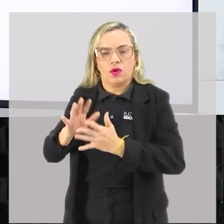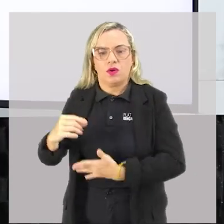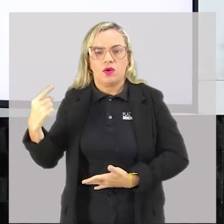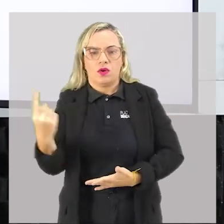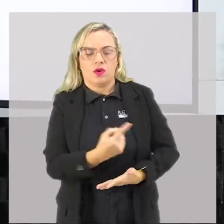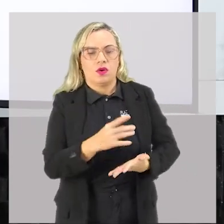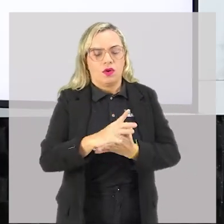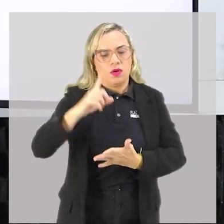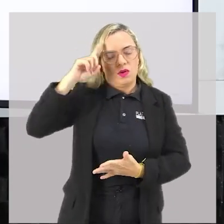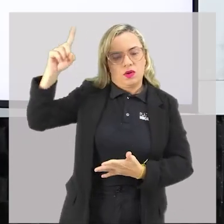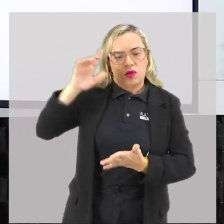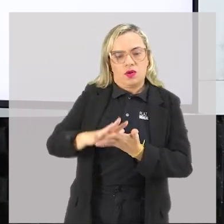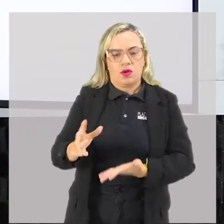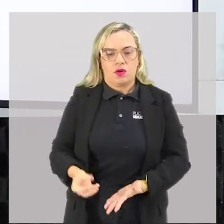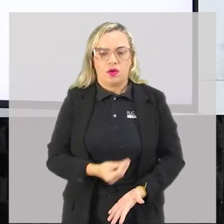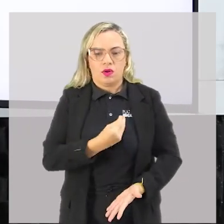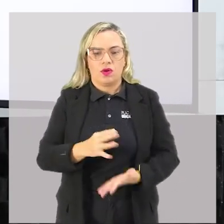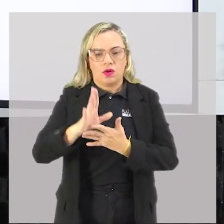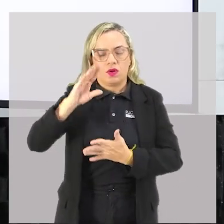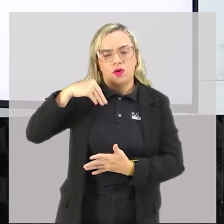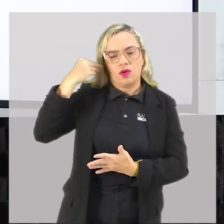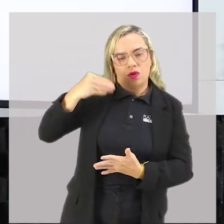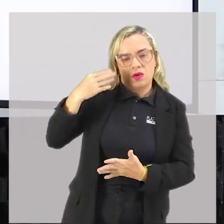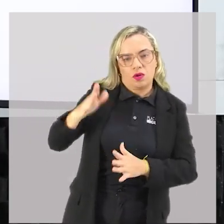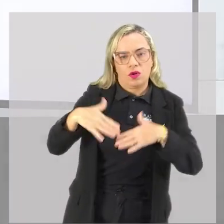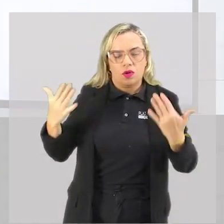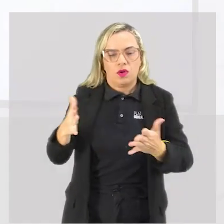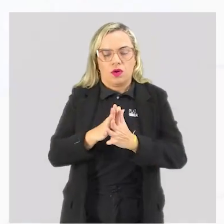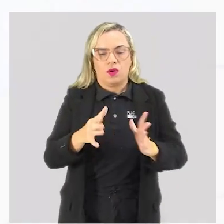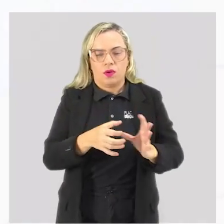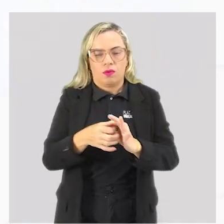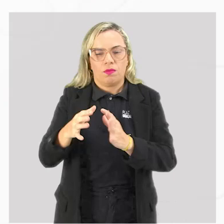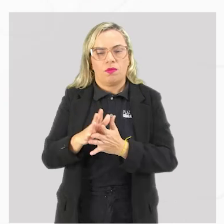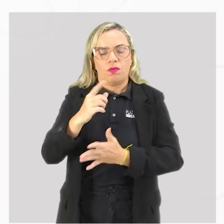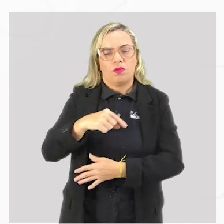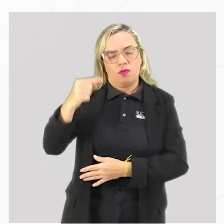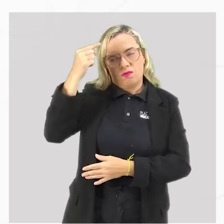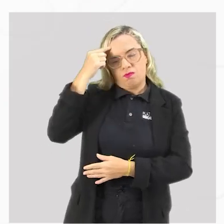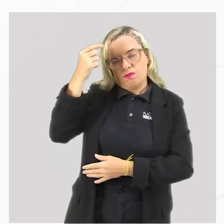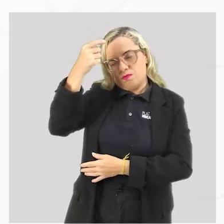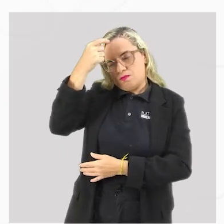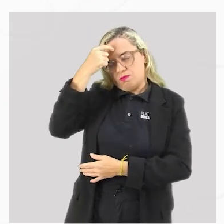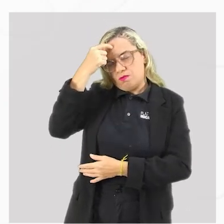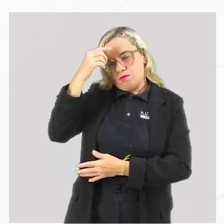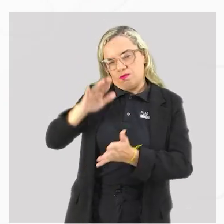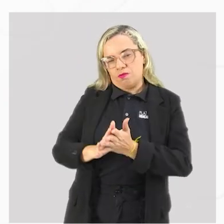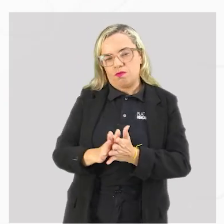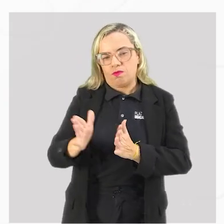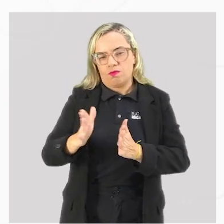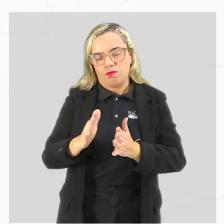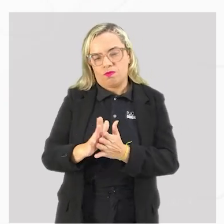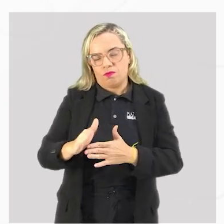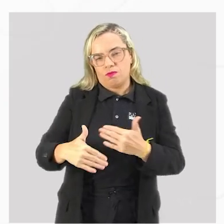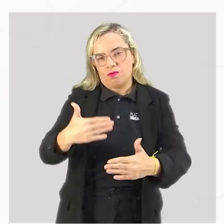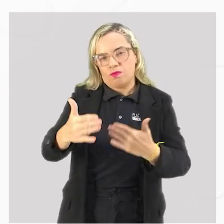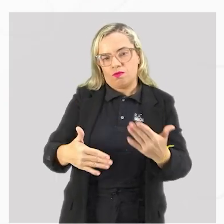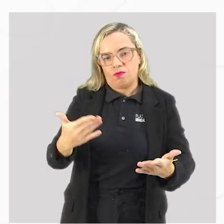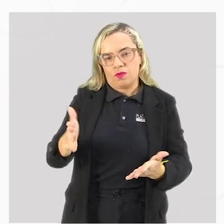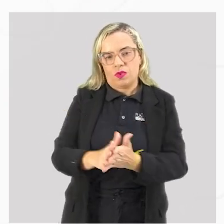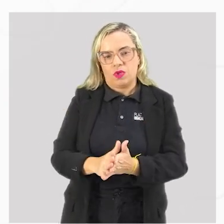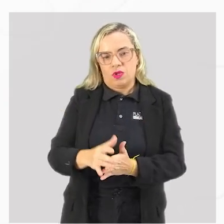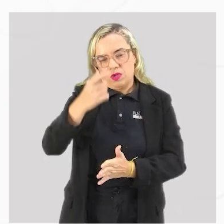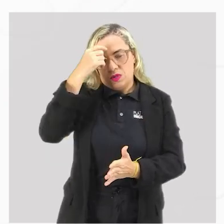cotidiano que nós podemos vivenciar esse tipo de situação? Pensa um pouquinho e vê se durante a aula a gente consegue chegar num senso